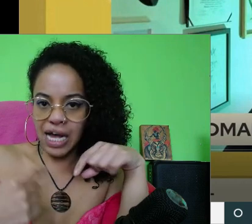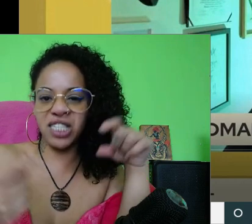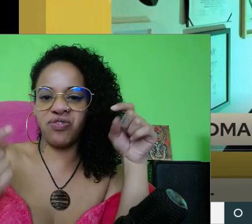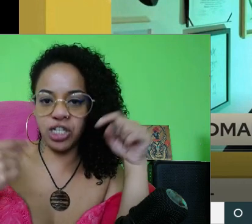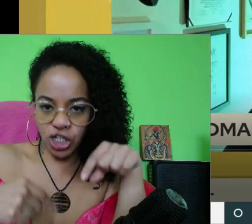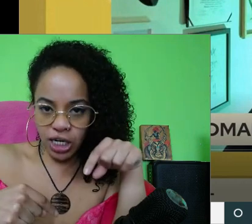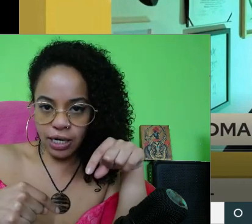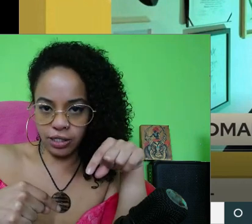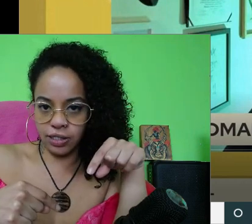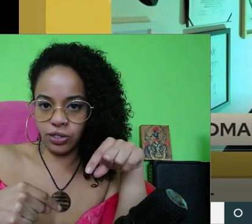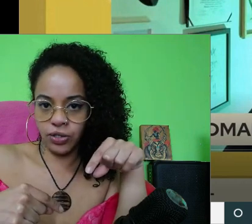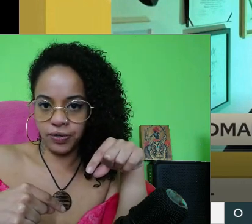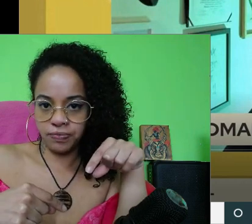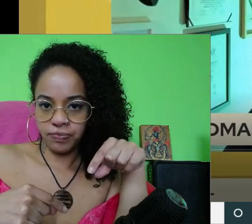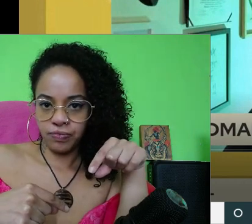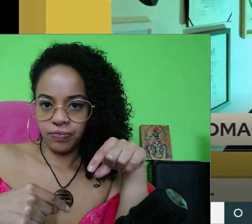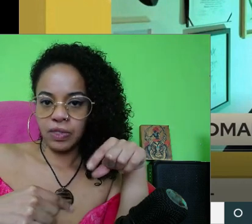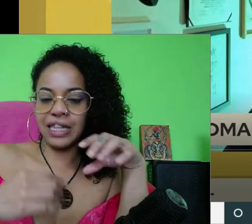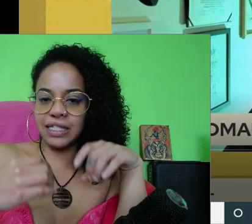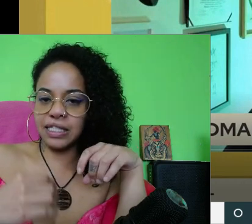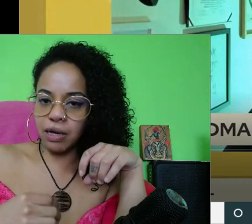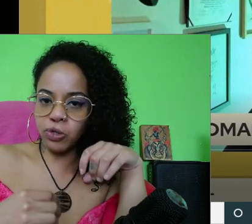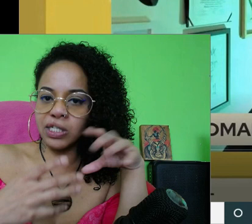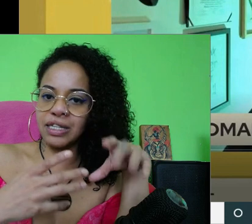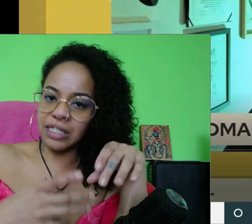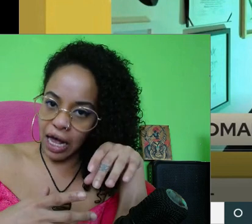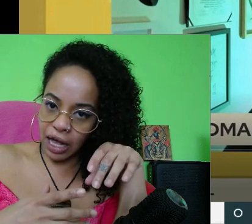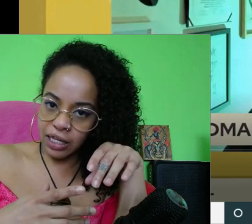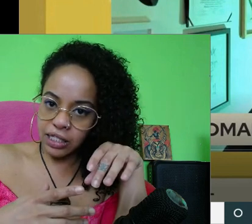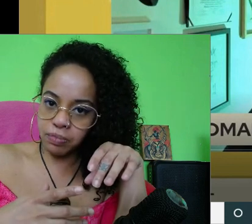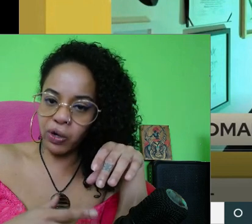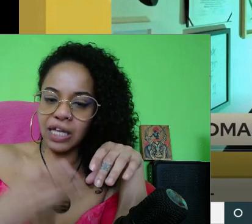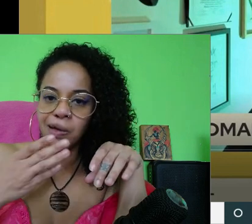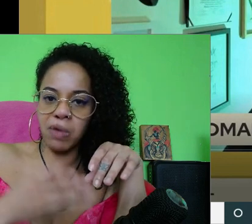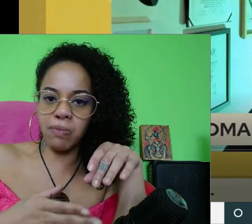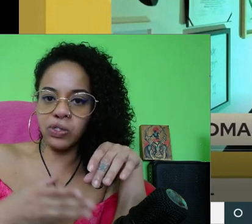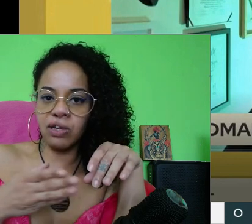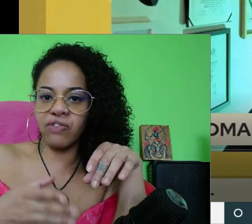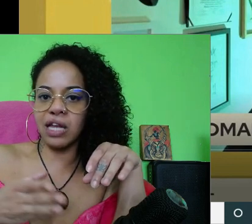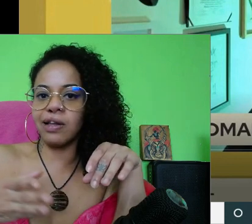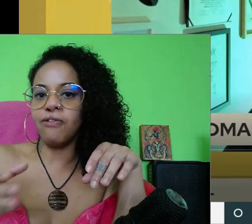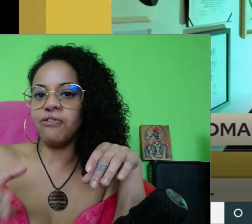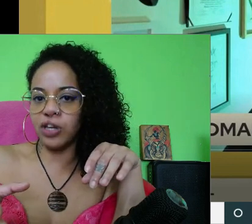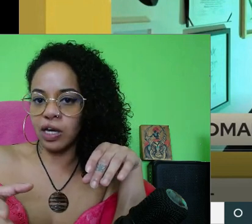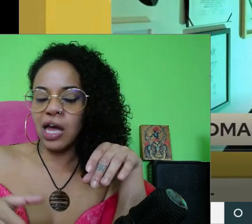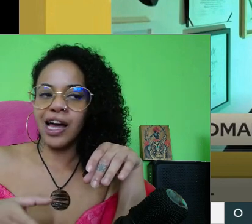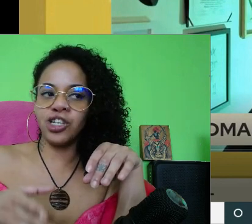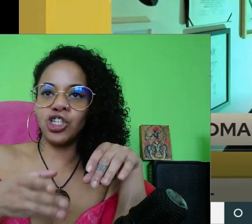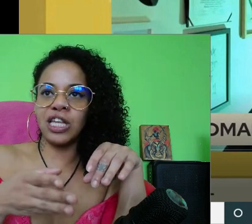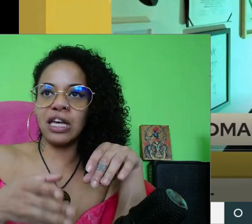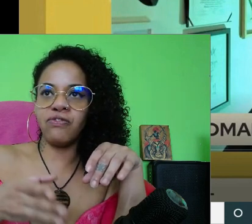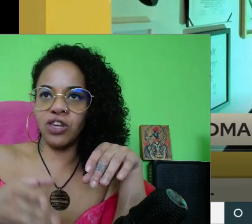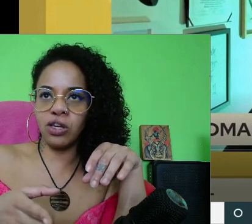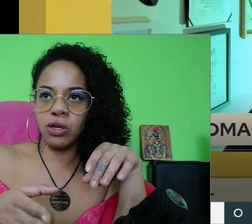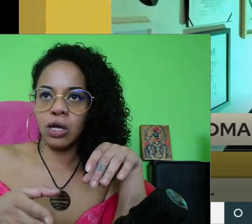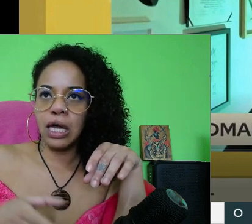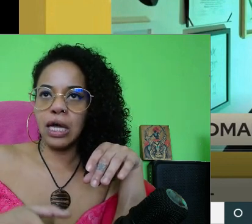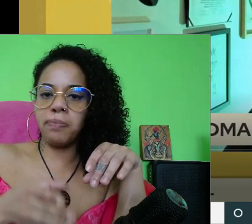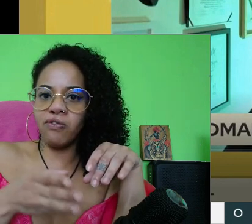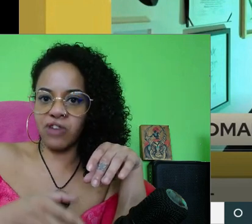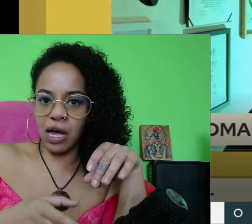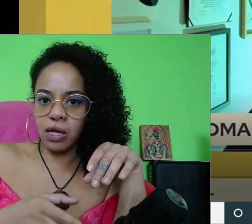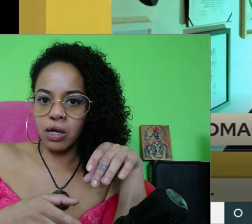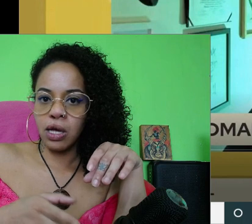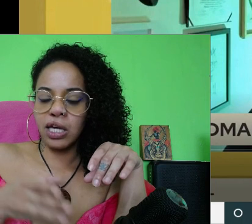as vaginas nascemos cansadas porque sabemos que vai até o fim a gente tem que vir